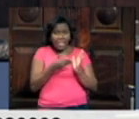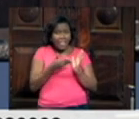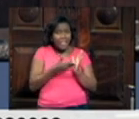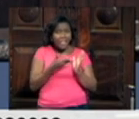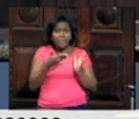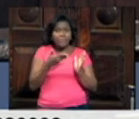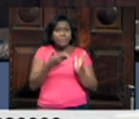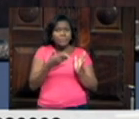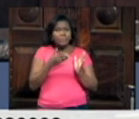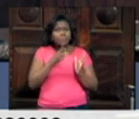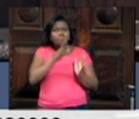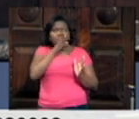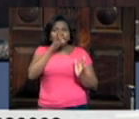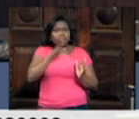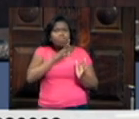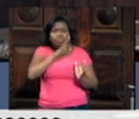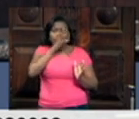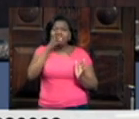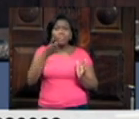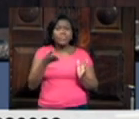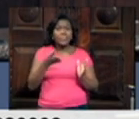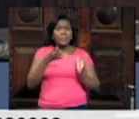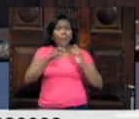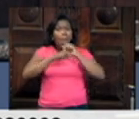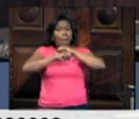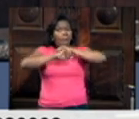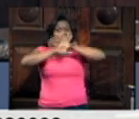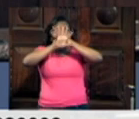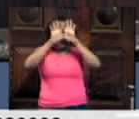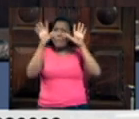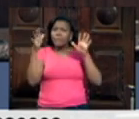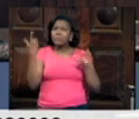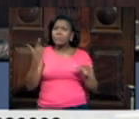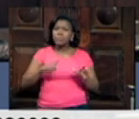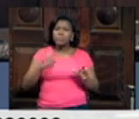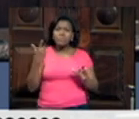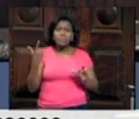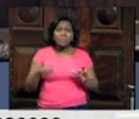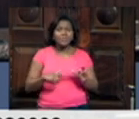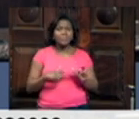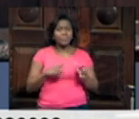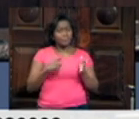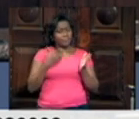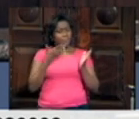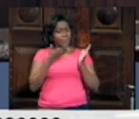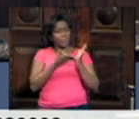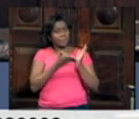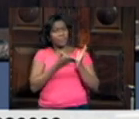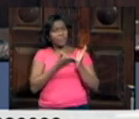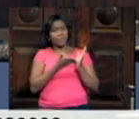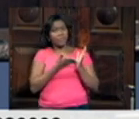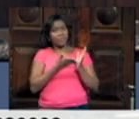critérios presentes, onde você não vê transparências presentes, onde você não vê